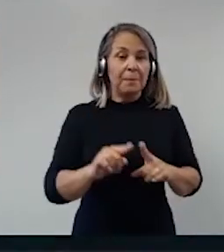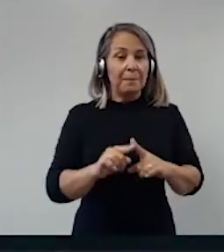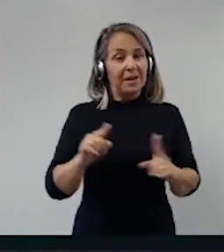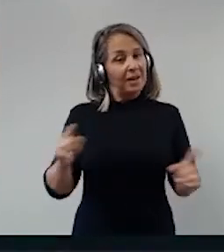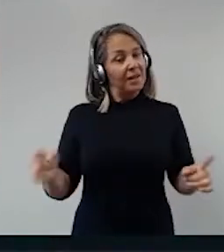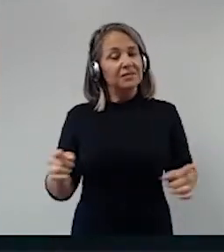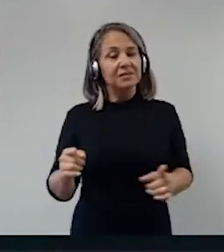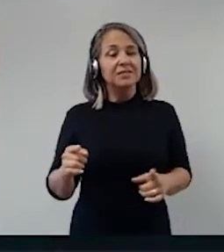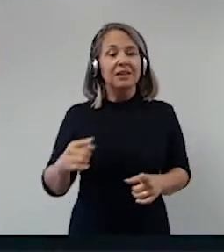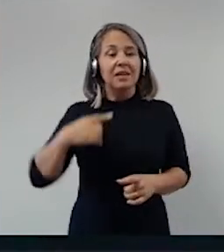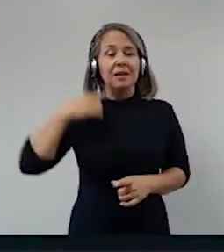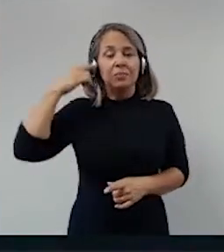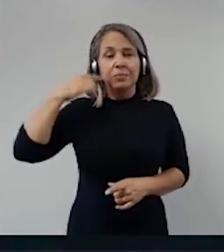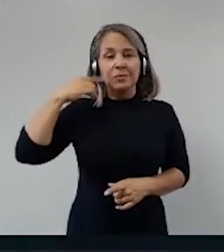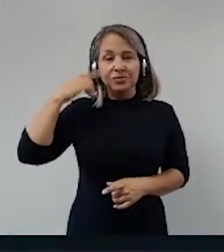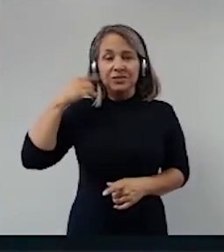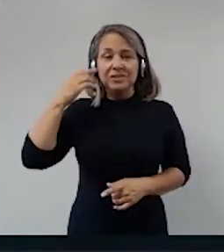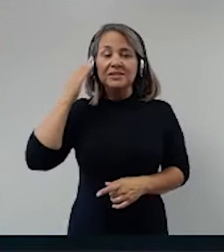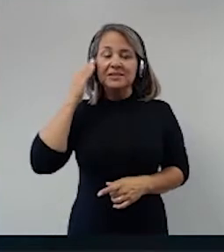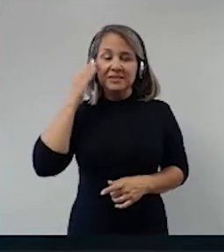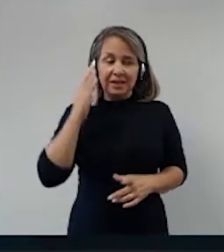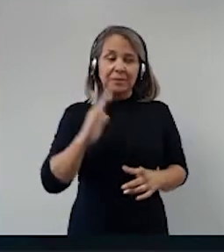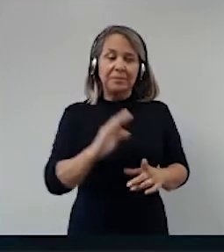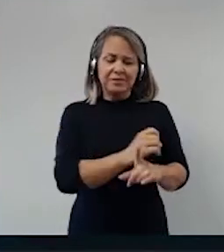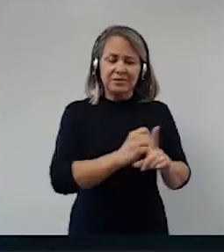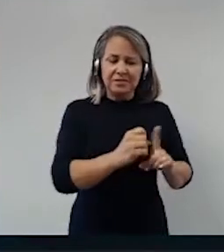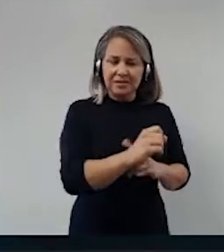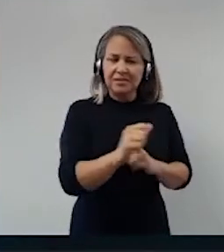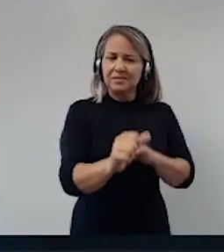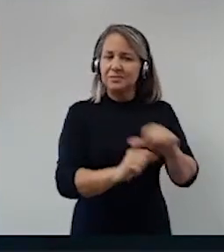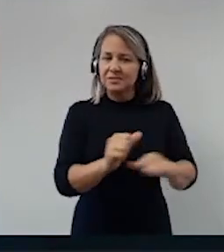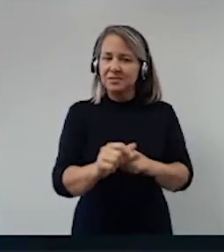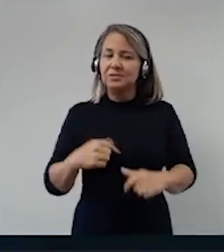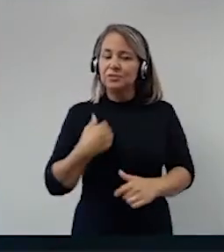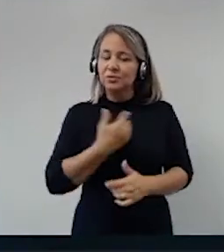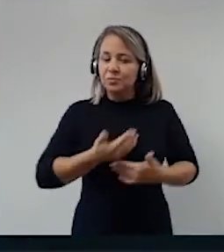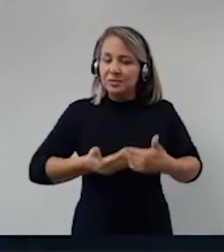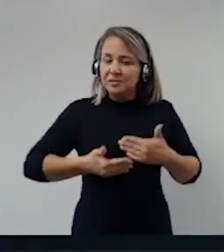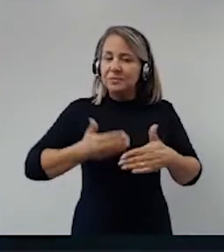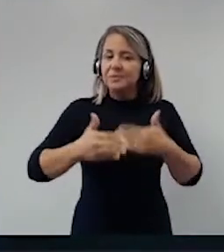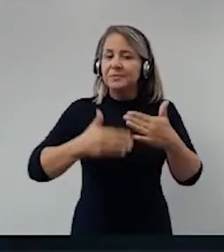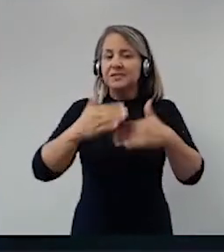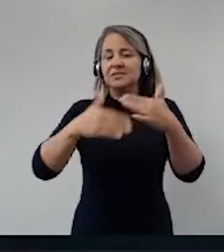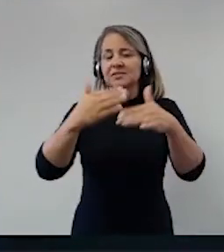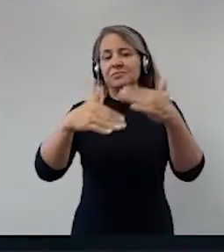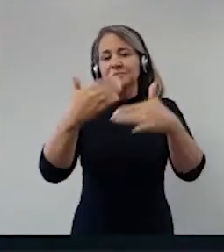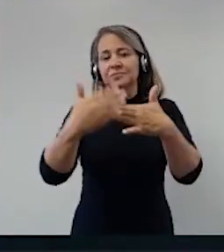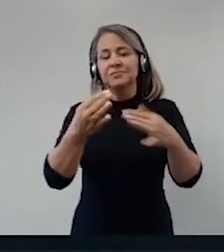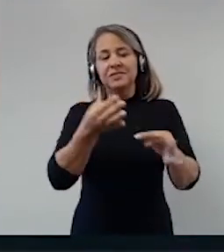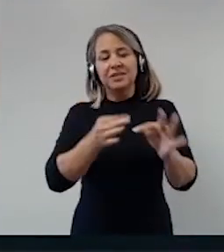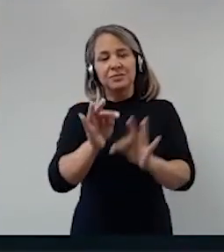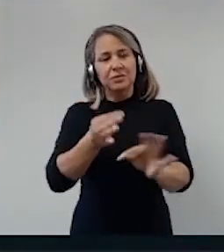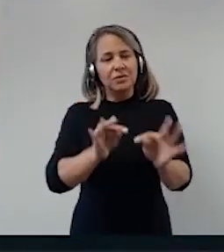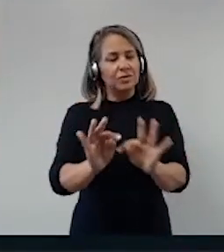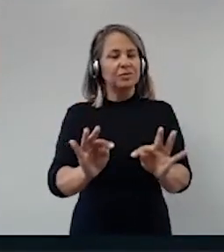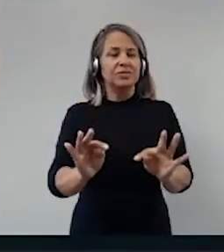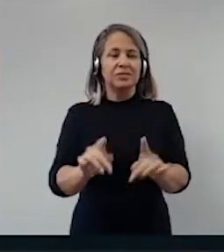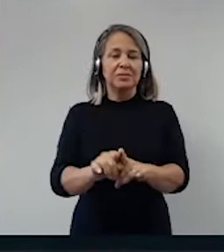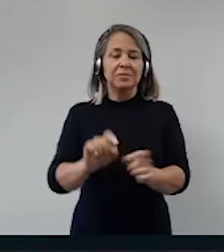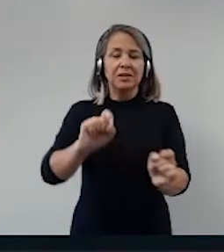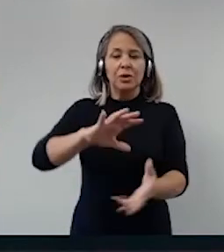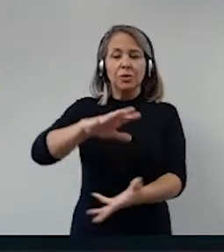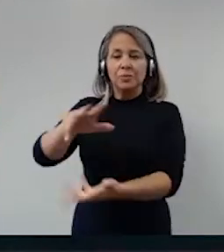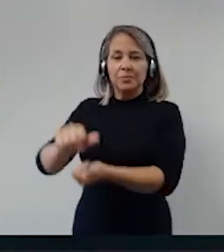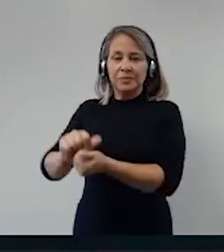vem passando, a sociedade está mudando, né? O mundo está mudando, e a gente passa por um processo de evolução tecnológica, um processo global